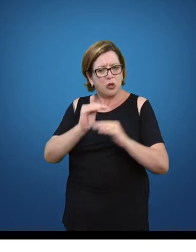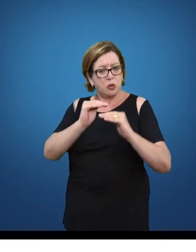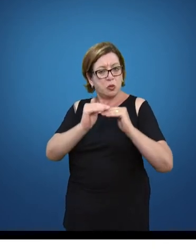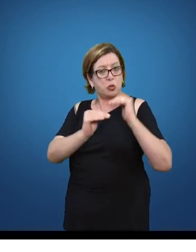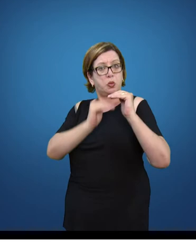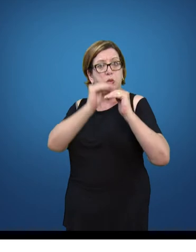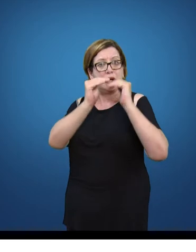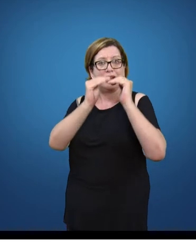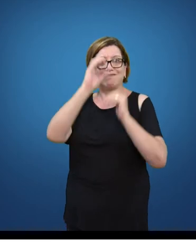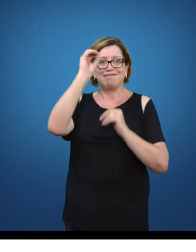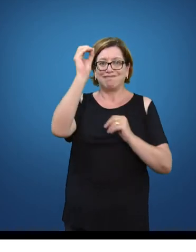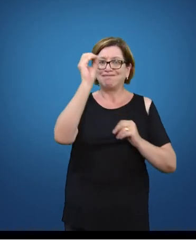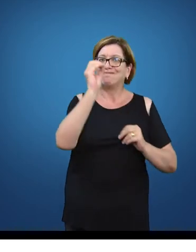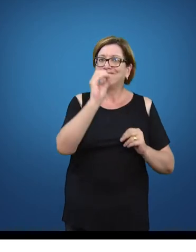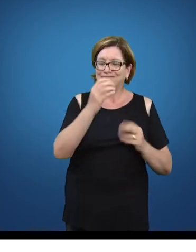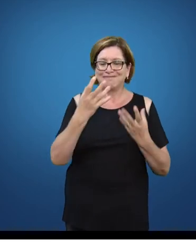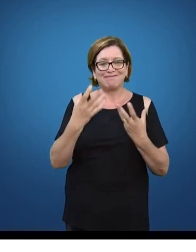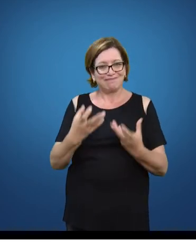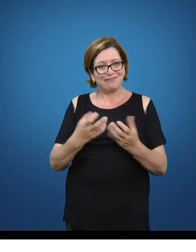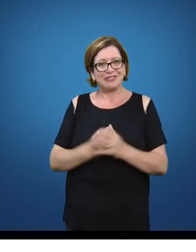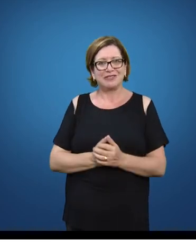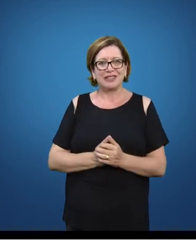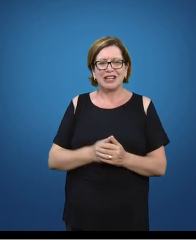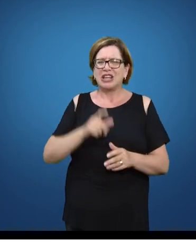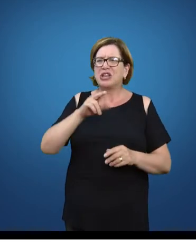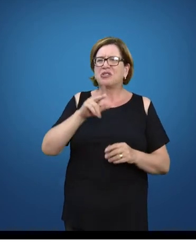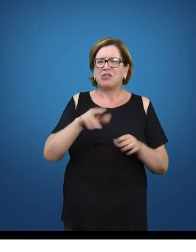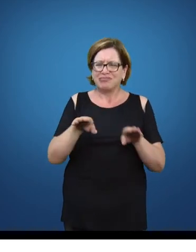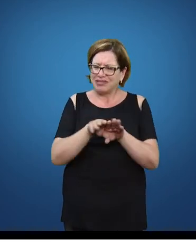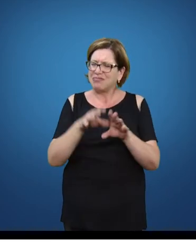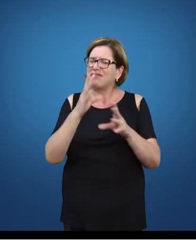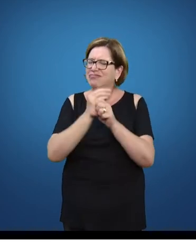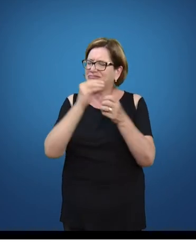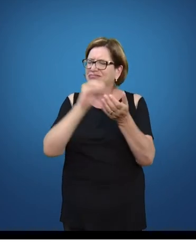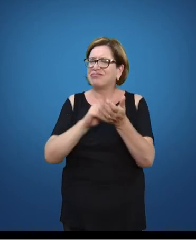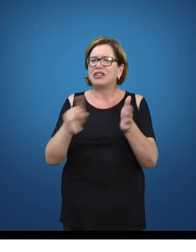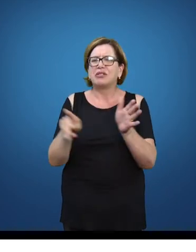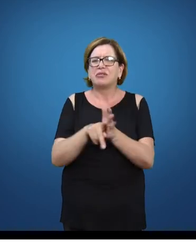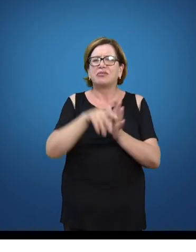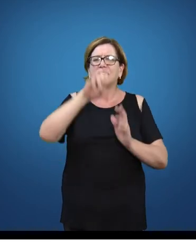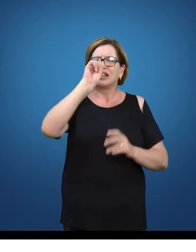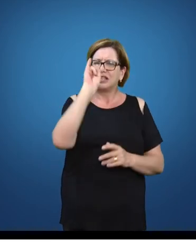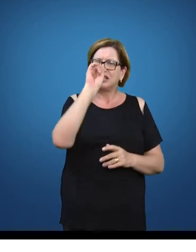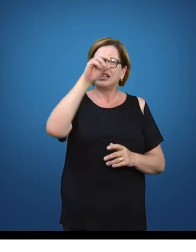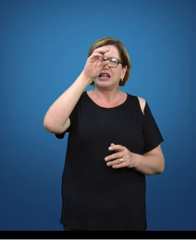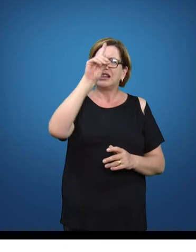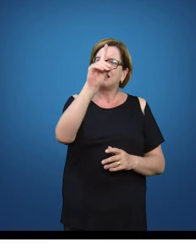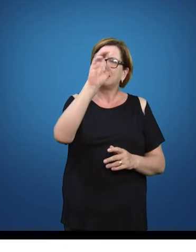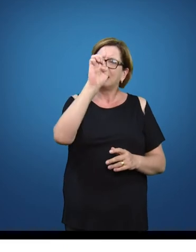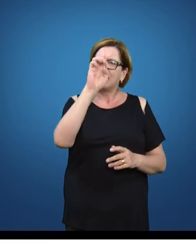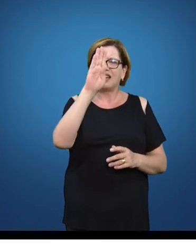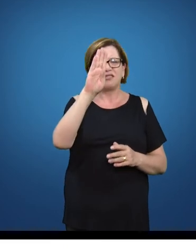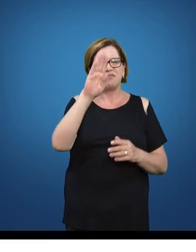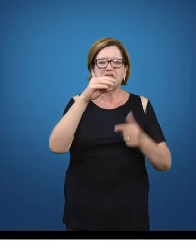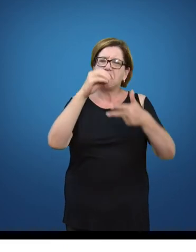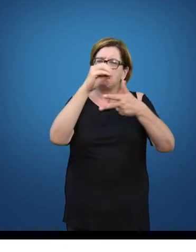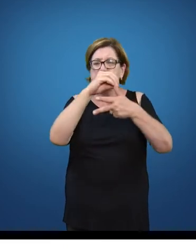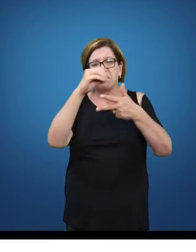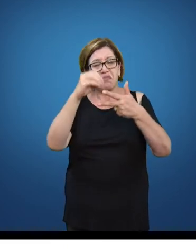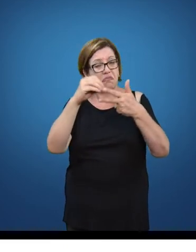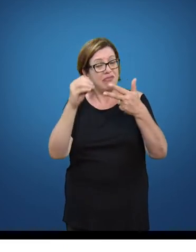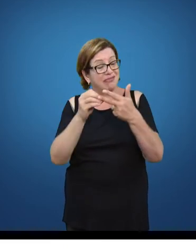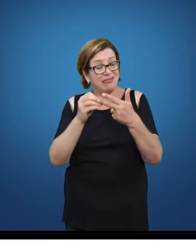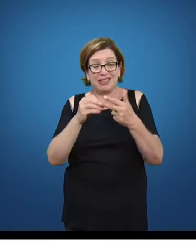que tanto a gente espera no ideb no saeb no enem enfim nas